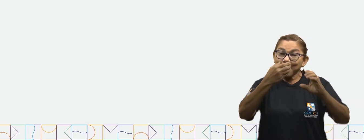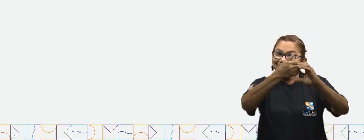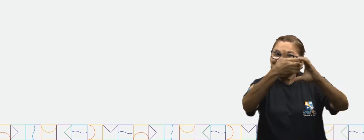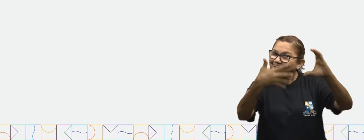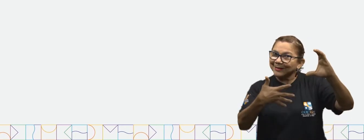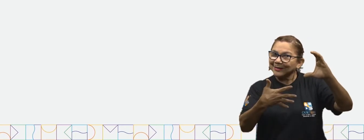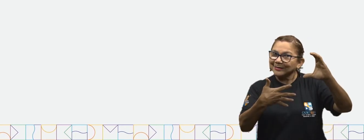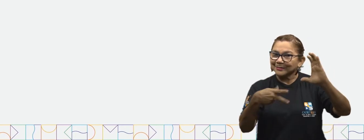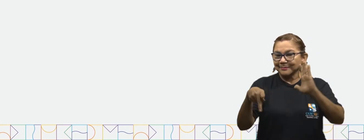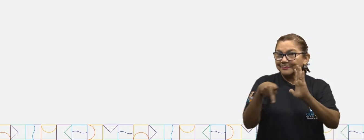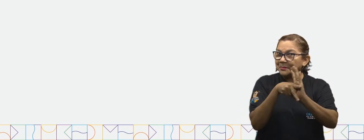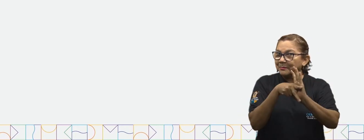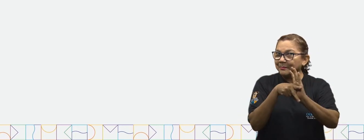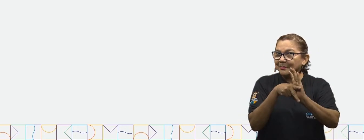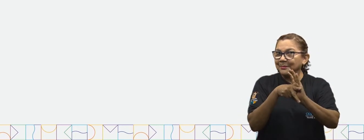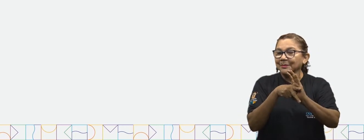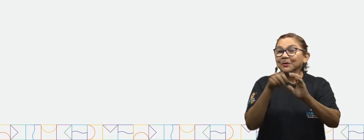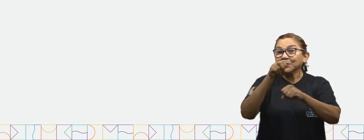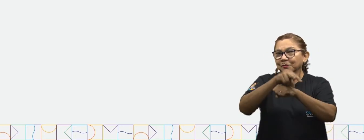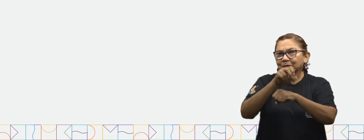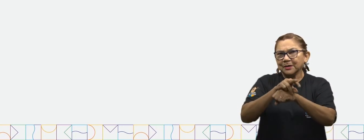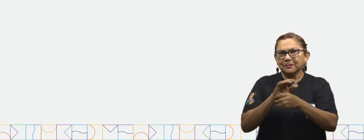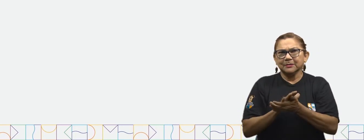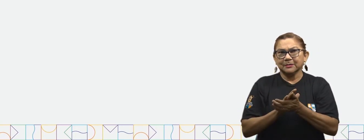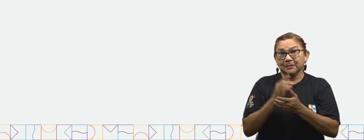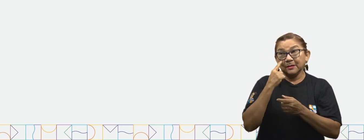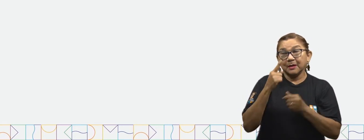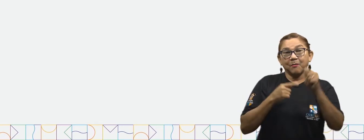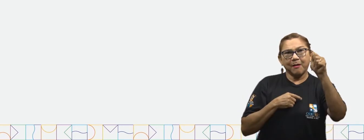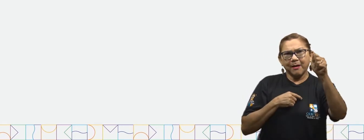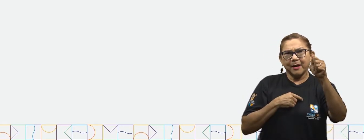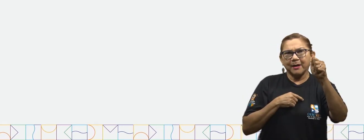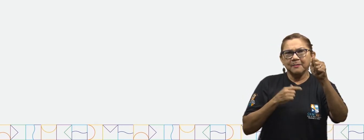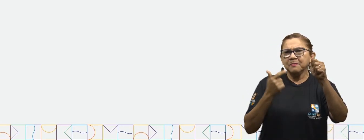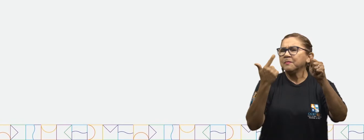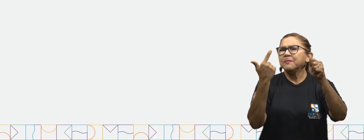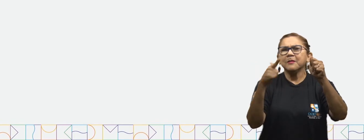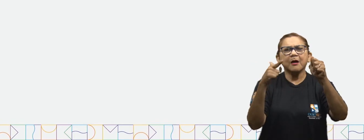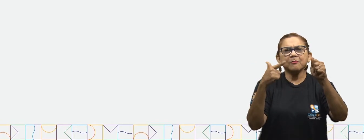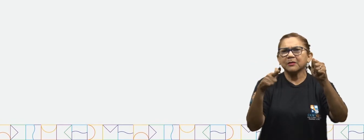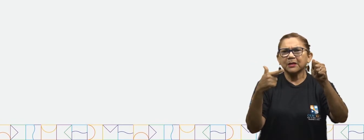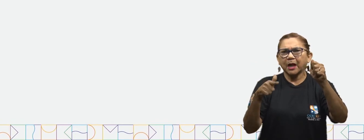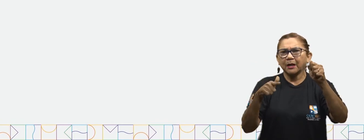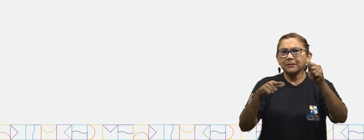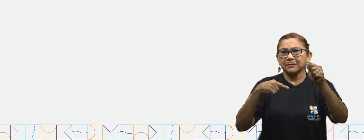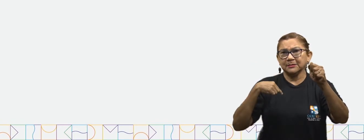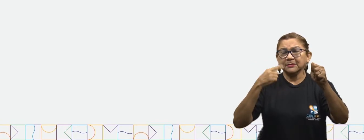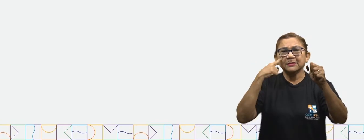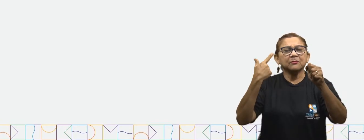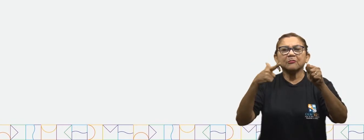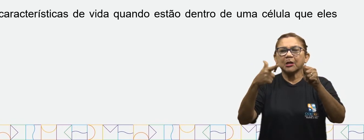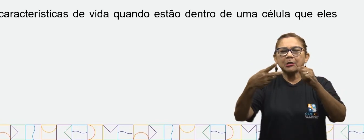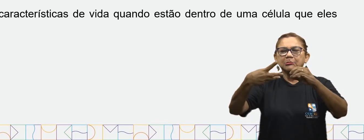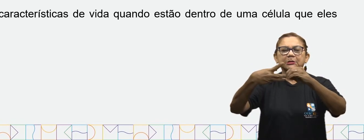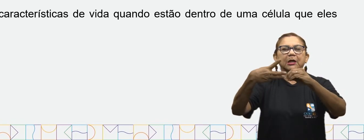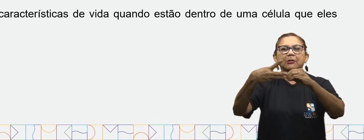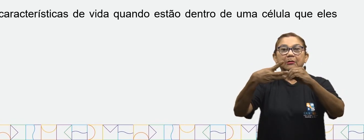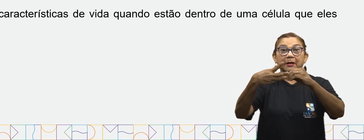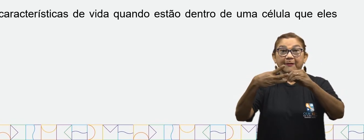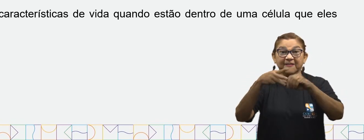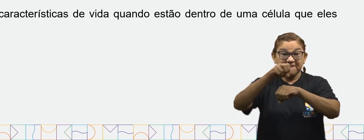às alternativas? A. Os vírus não possuem célula, mas possuem material genético. Letra